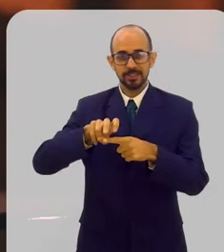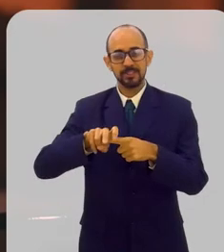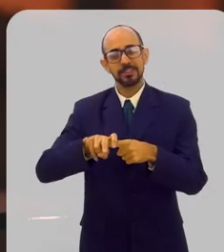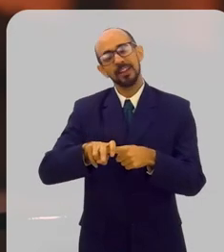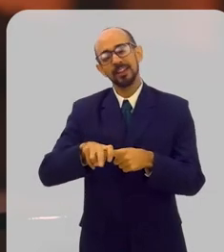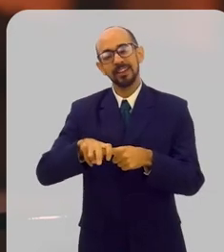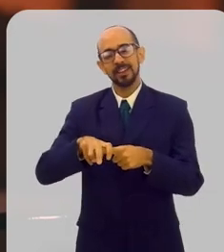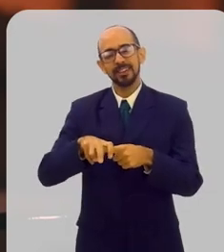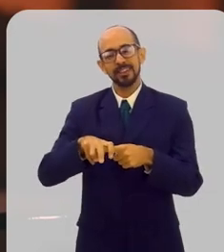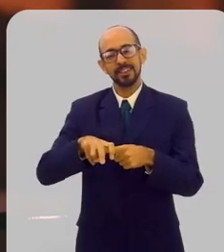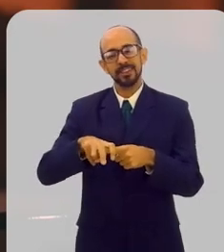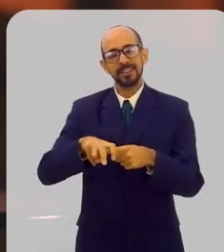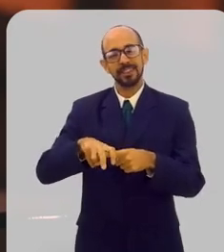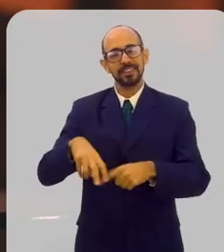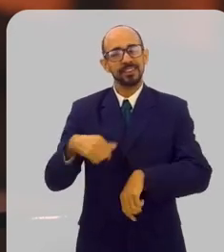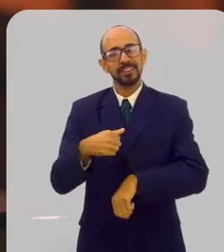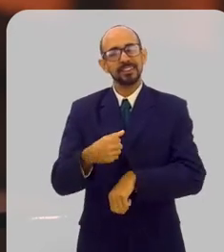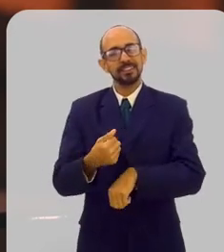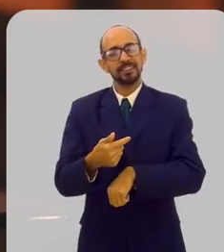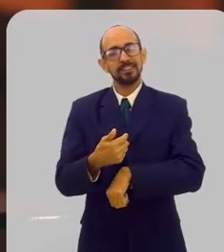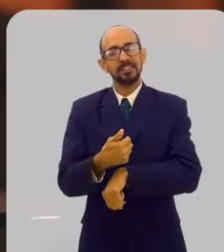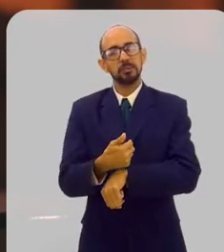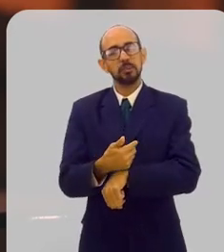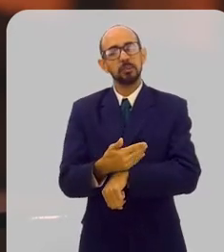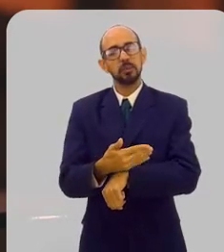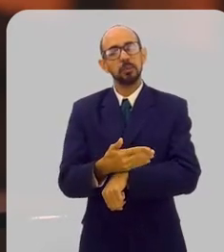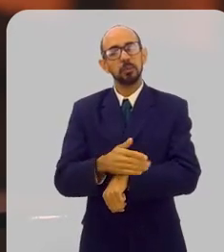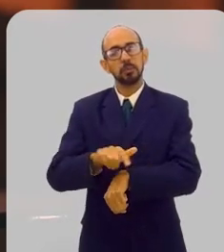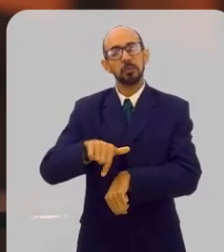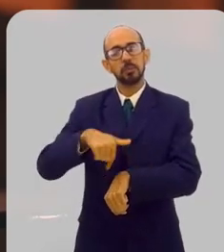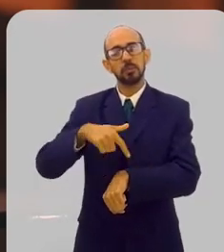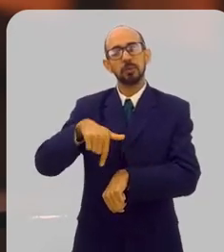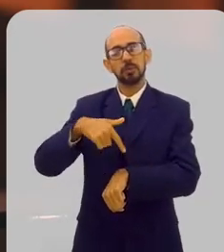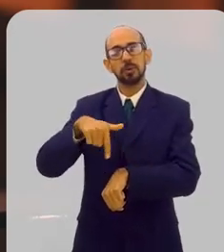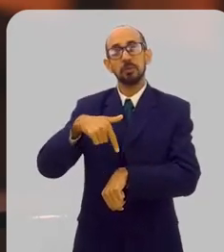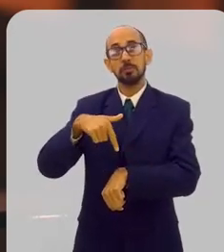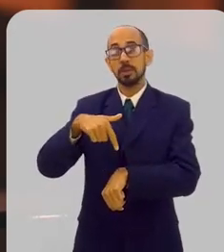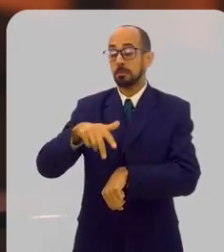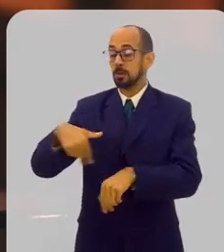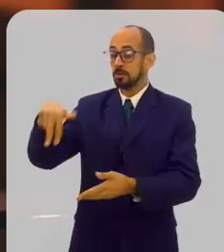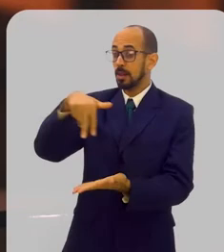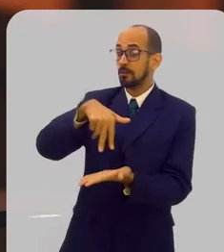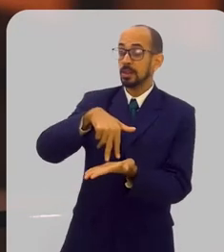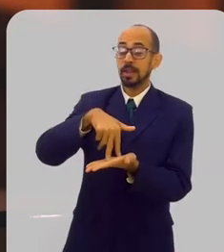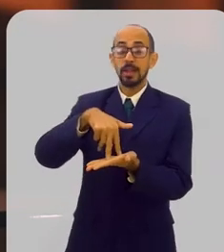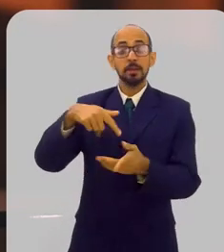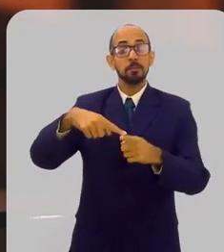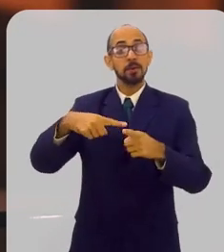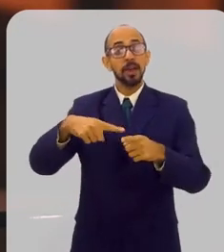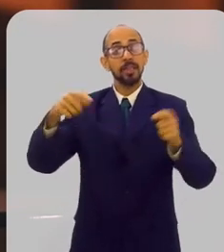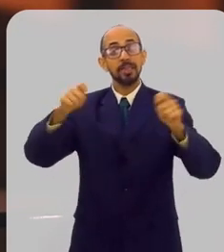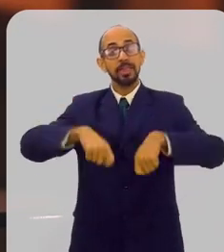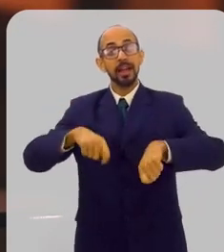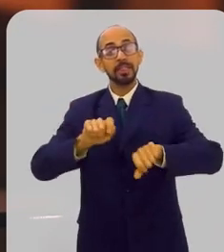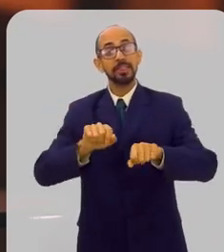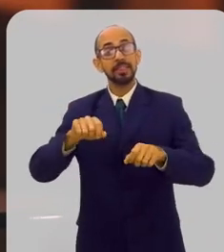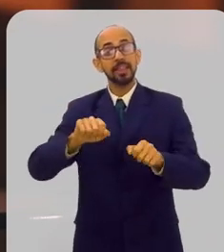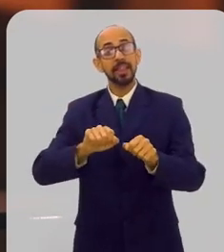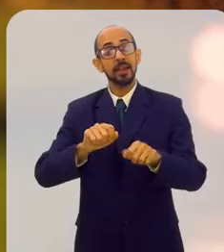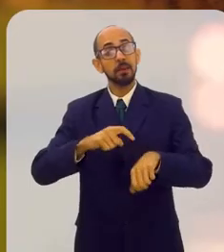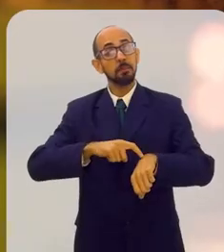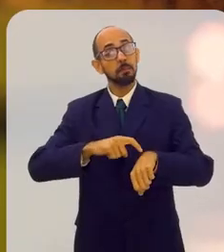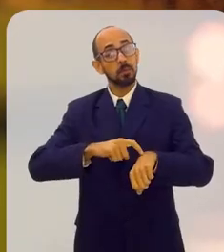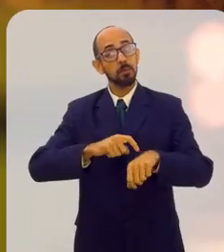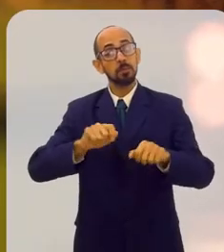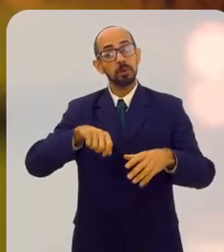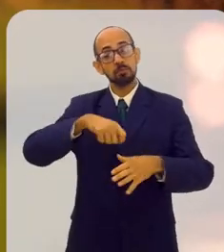Sentei. Tive tempo de sentar, mas logo me levantei porque lembrei que havia tempo de cozinhar e